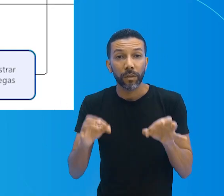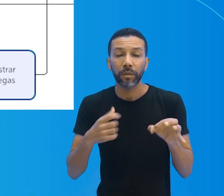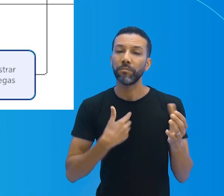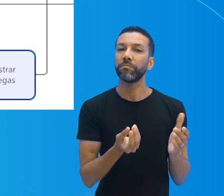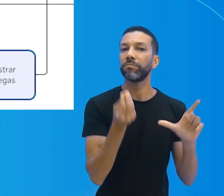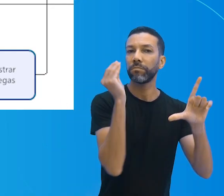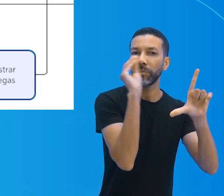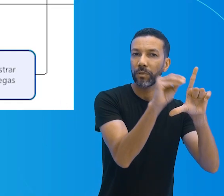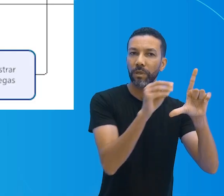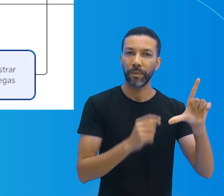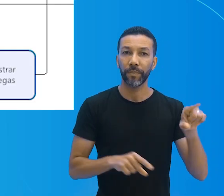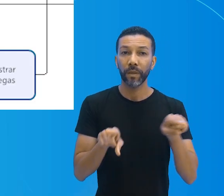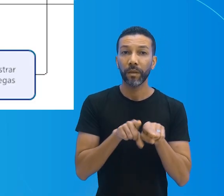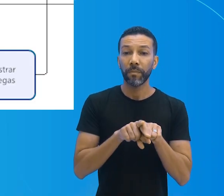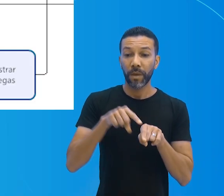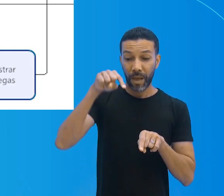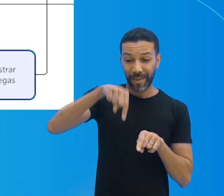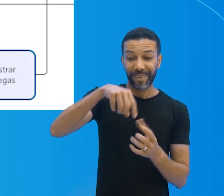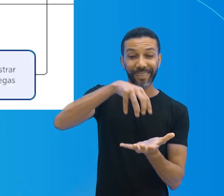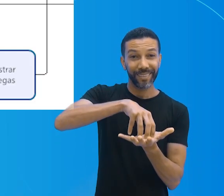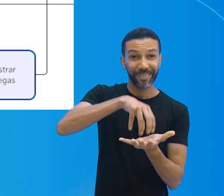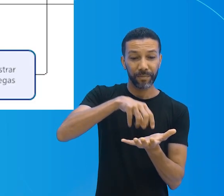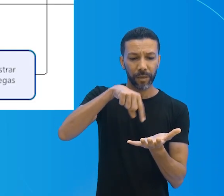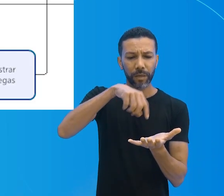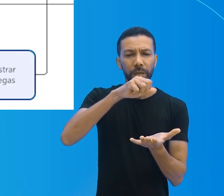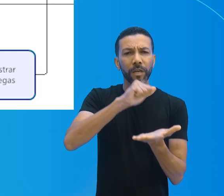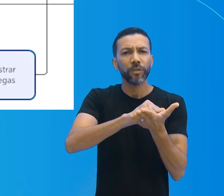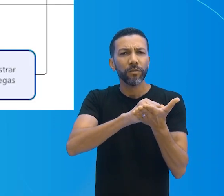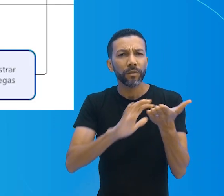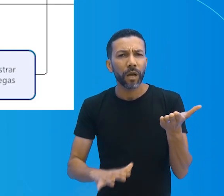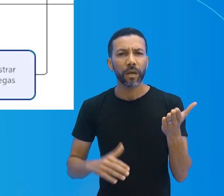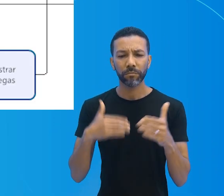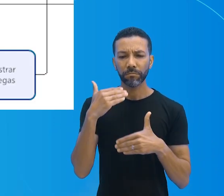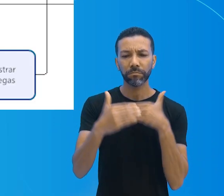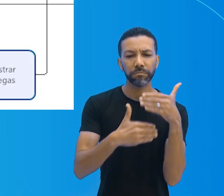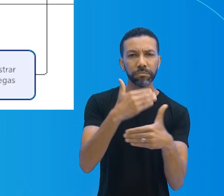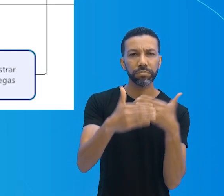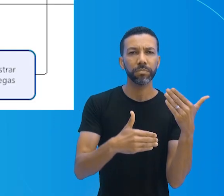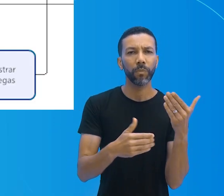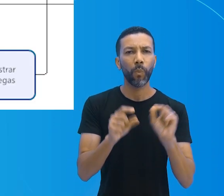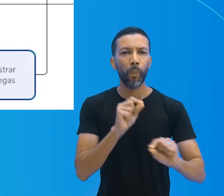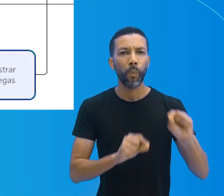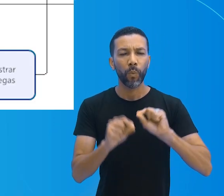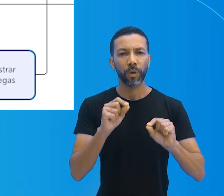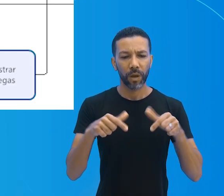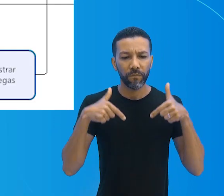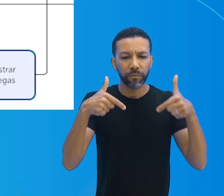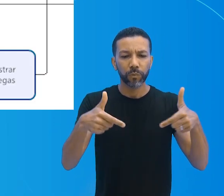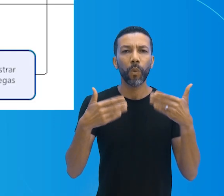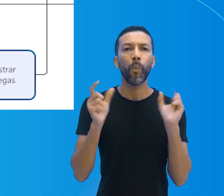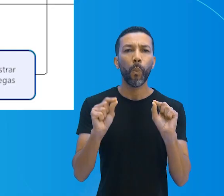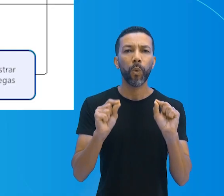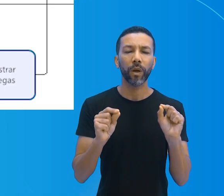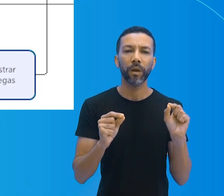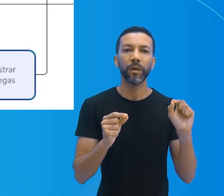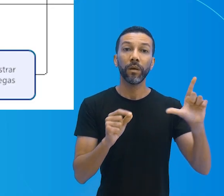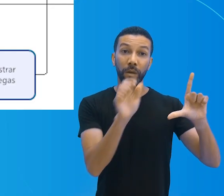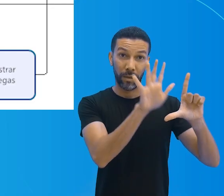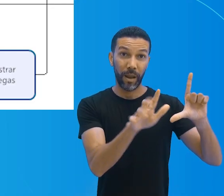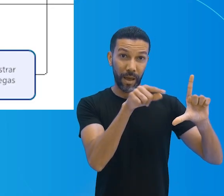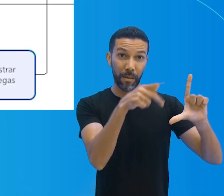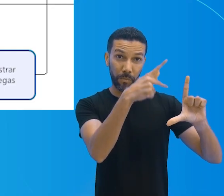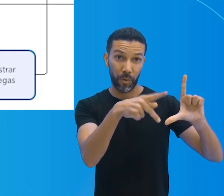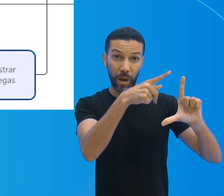que cadastrar as atribuições da unidade, né? Quais são os processos de trabalho e atividades desse setor.